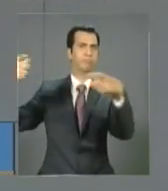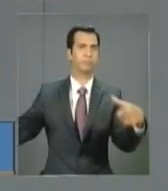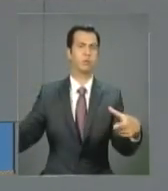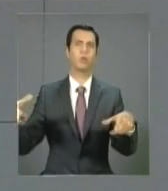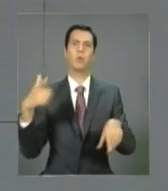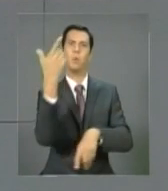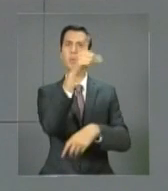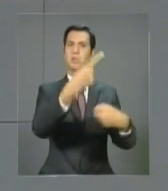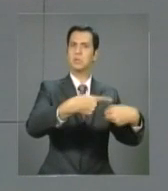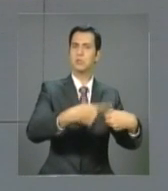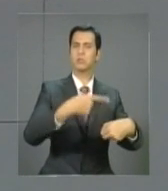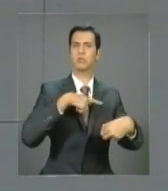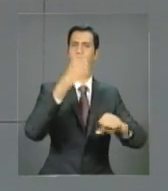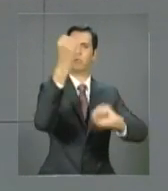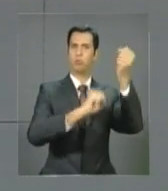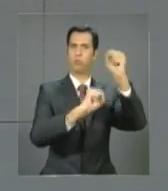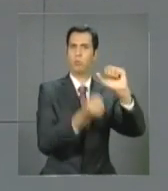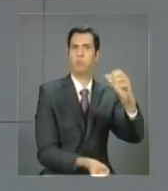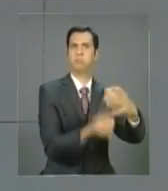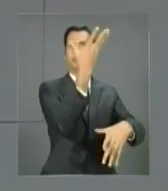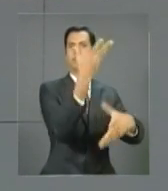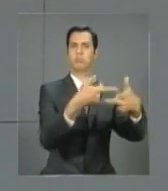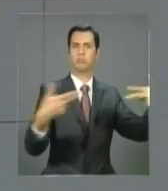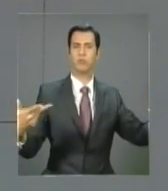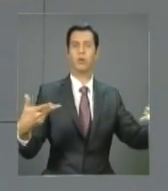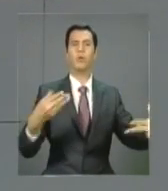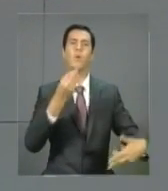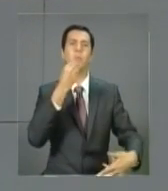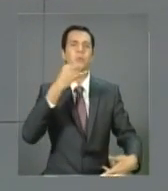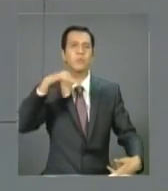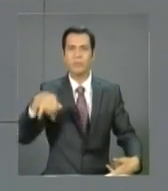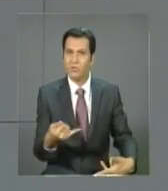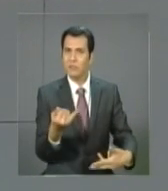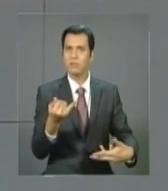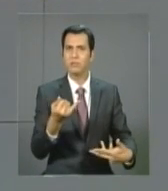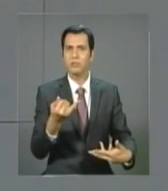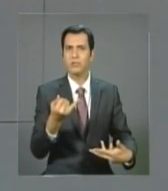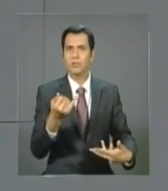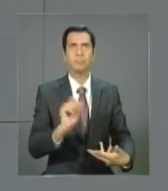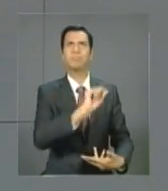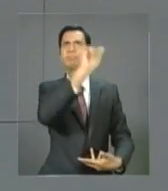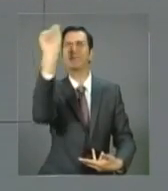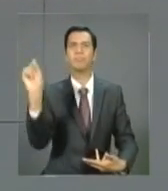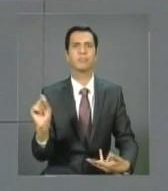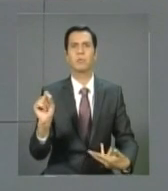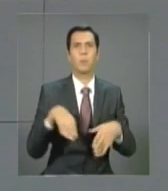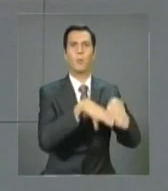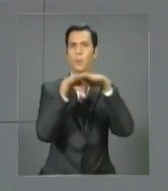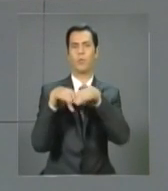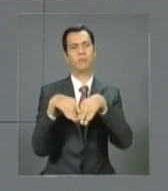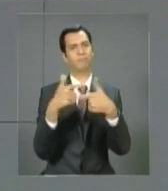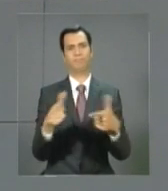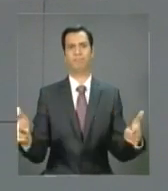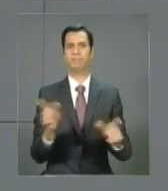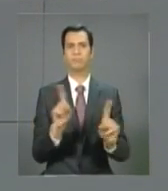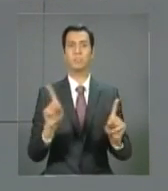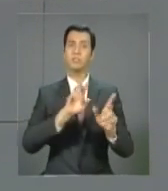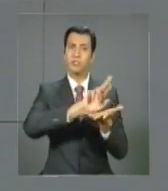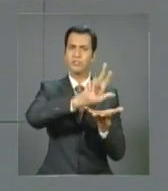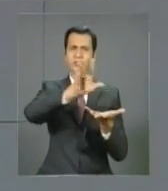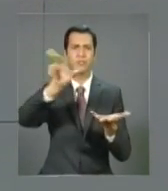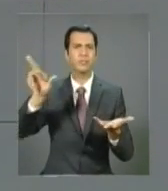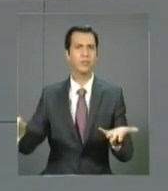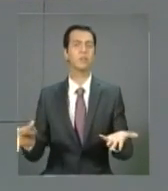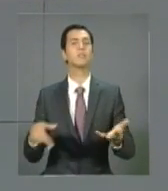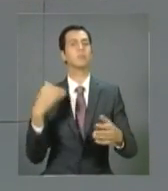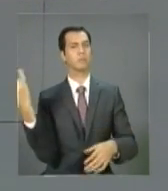as oportunidades elas são diferentes. Nós não podemos ter uma proposta que esteja valendo para o Brasil todo. Portanto, é importante que em cada um